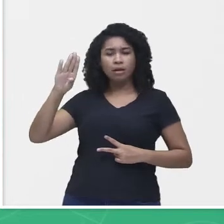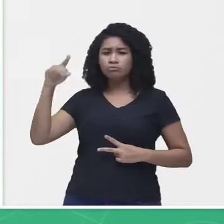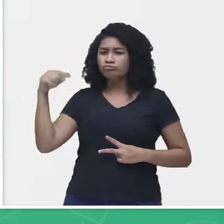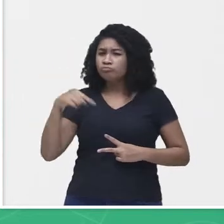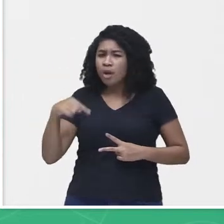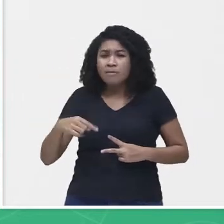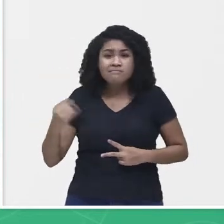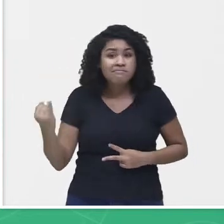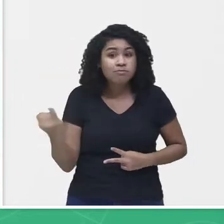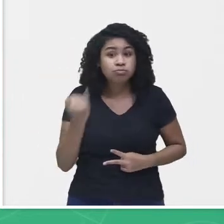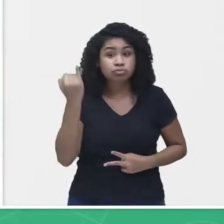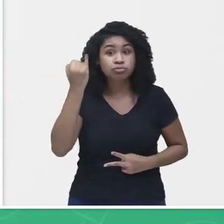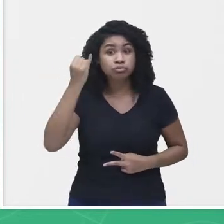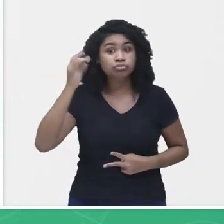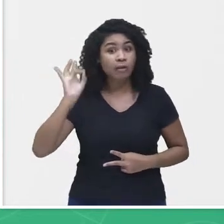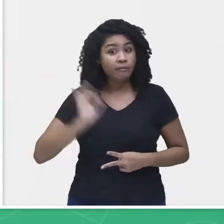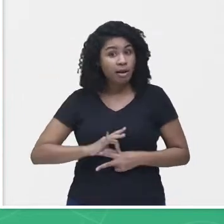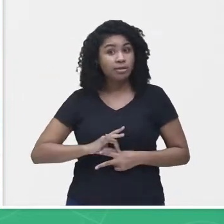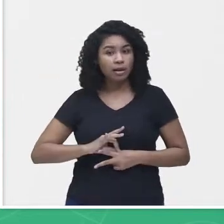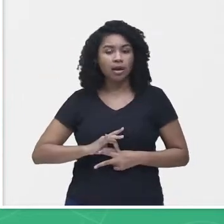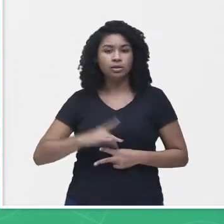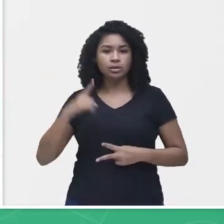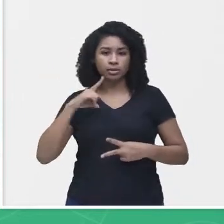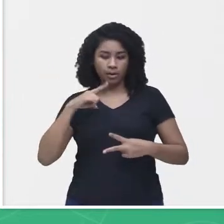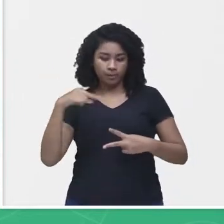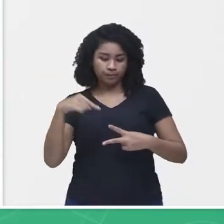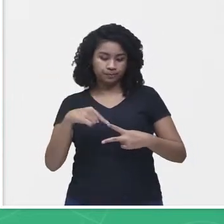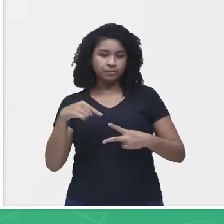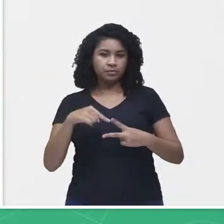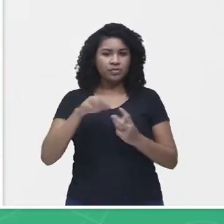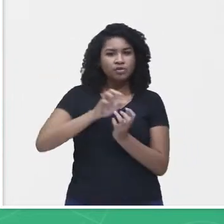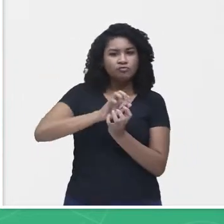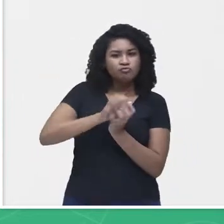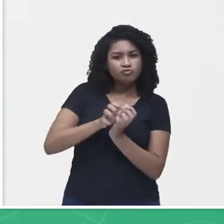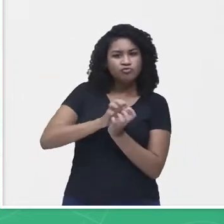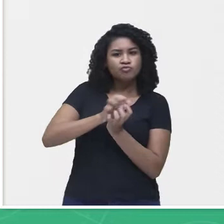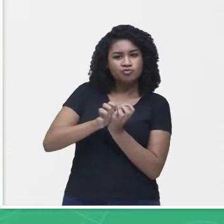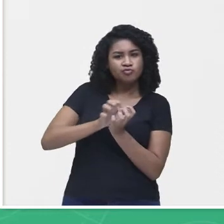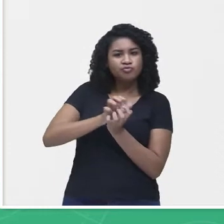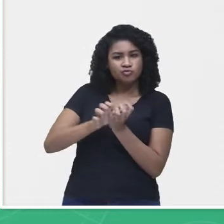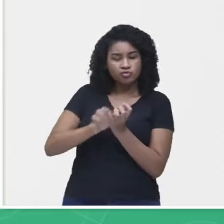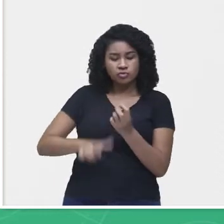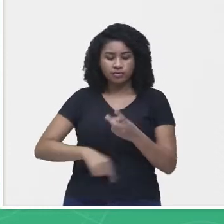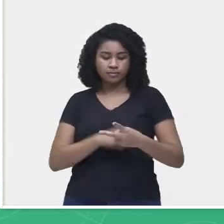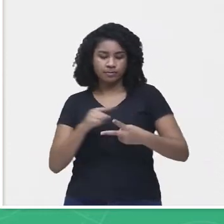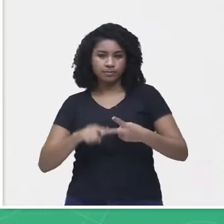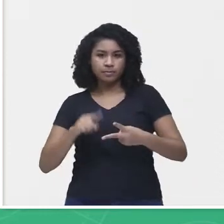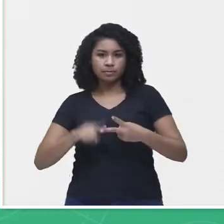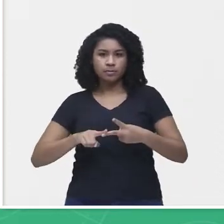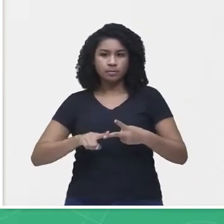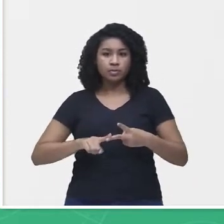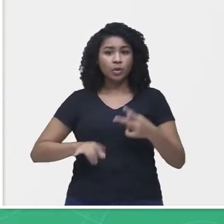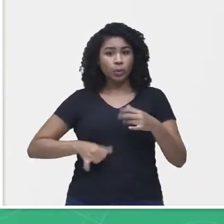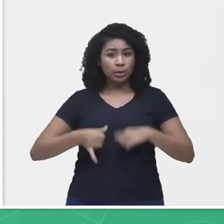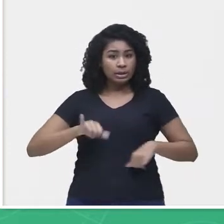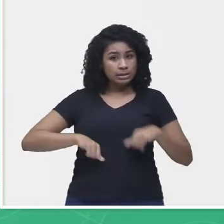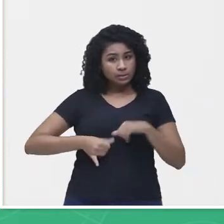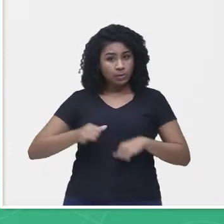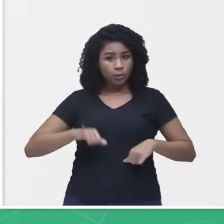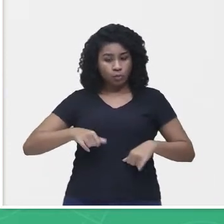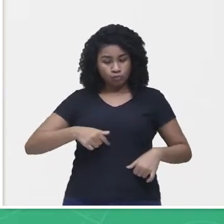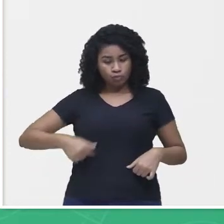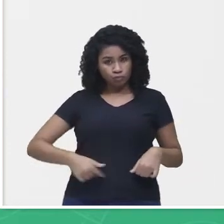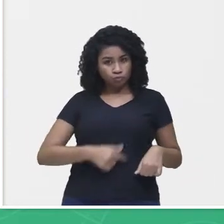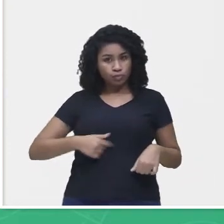importante. Nós temos o processo mecânico e nós temos o processo químico. Qual é a diferença entre um e outro?